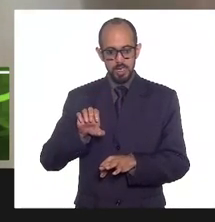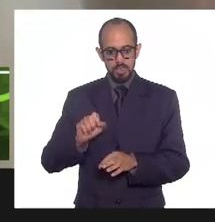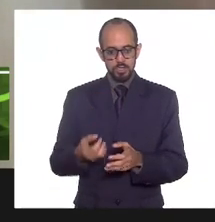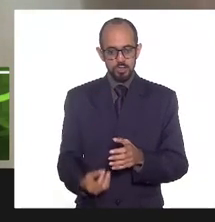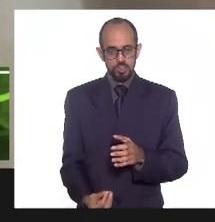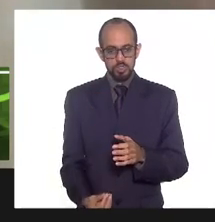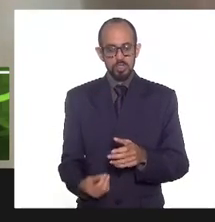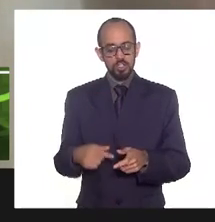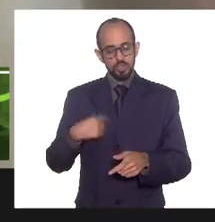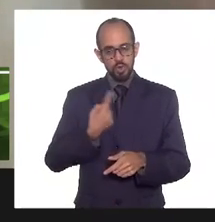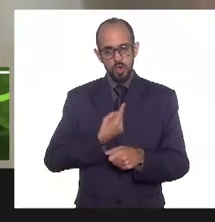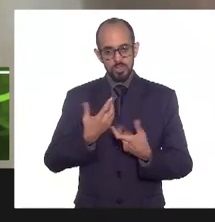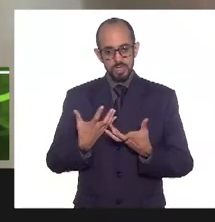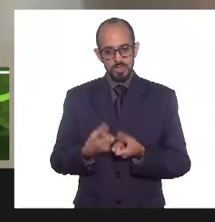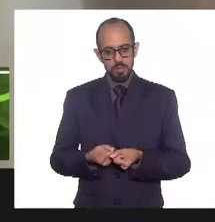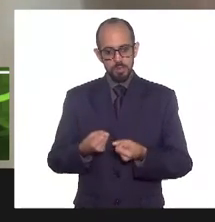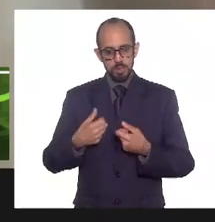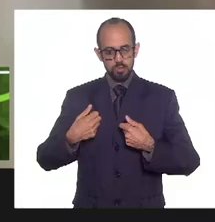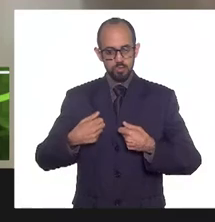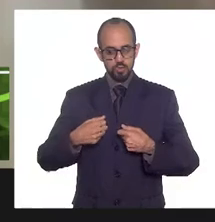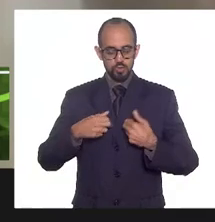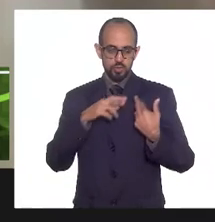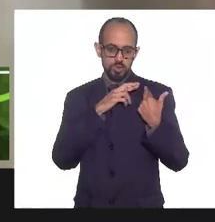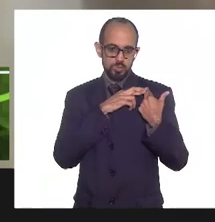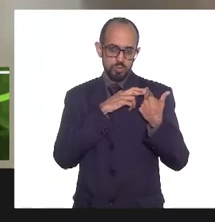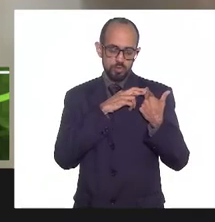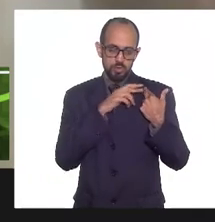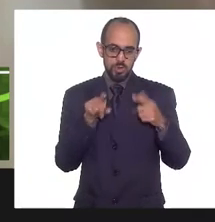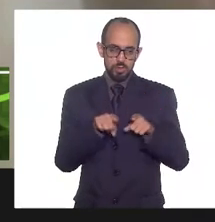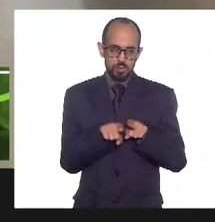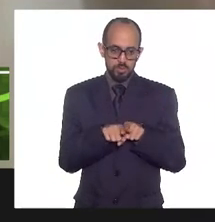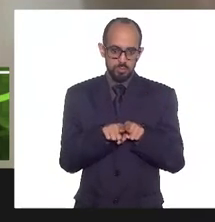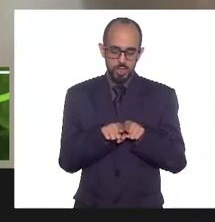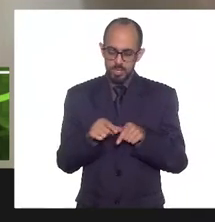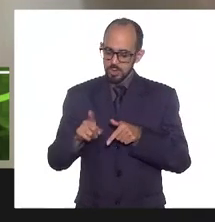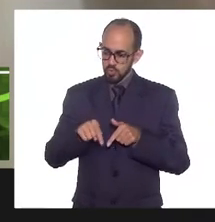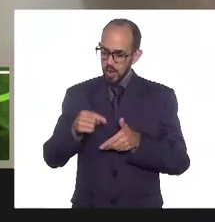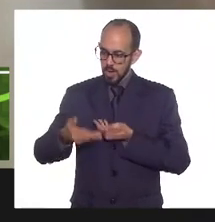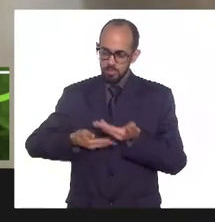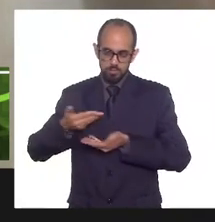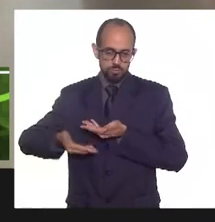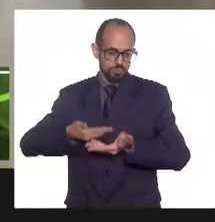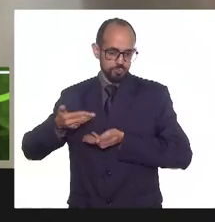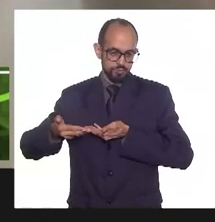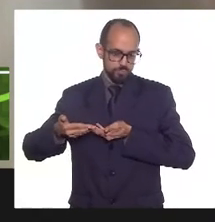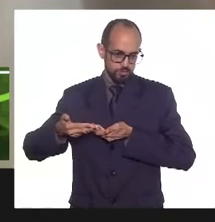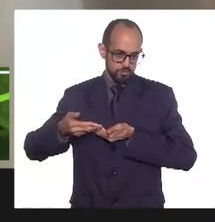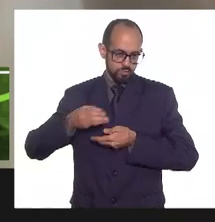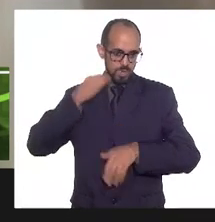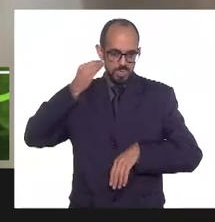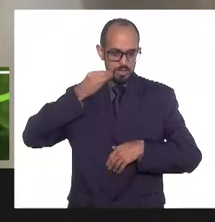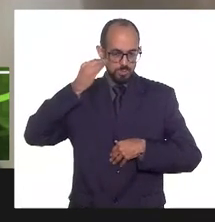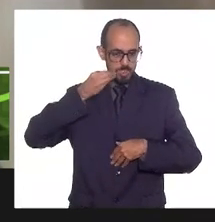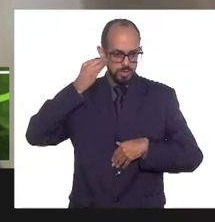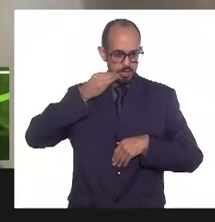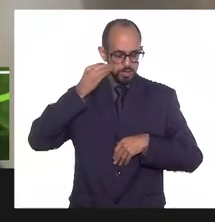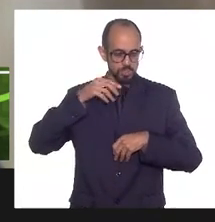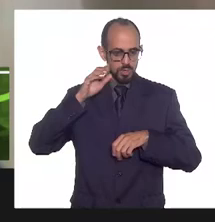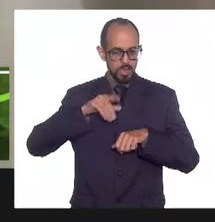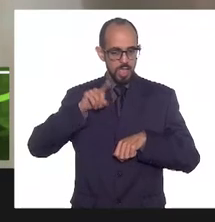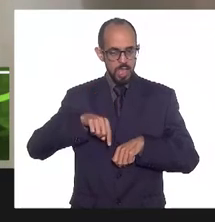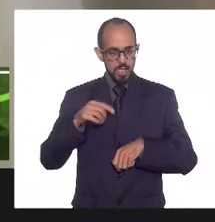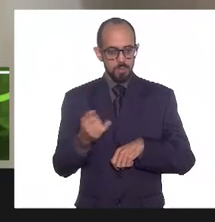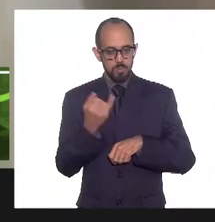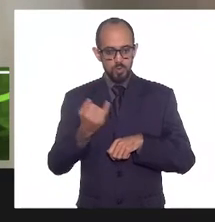recebe demandas um alimenta o outro e um alimenta o outro também as experiências que é muito importante